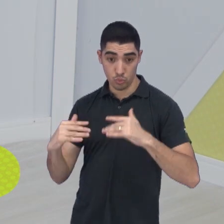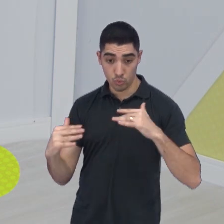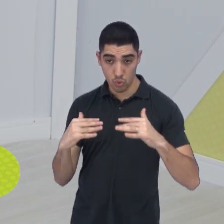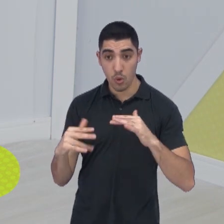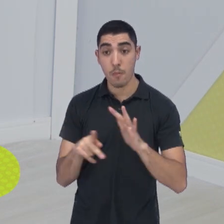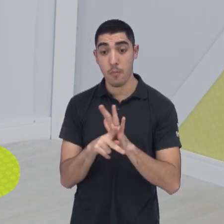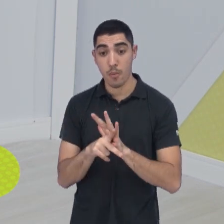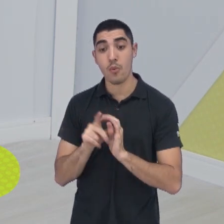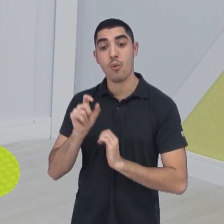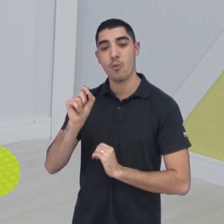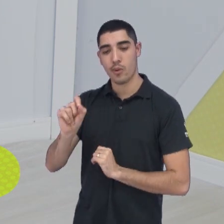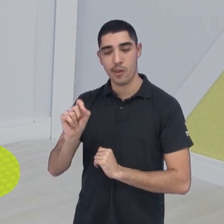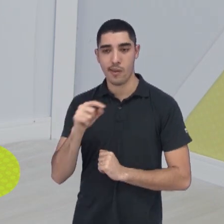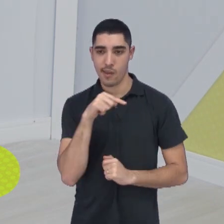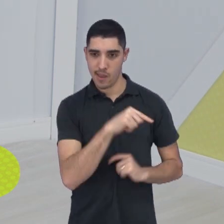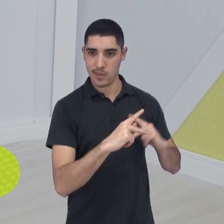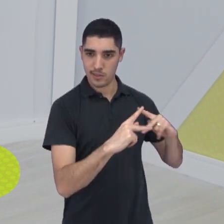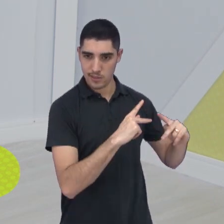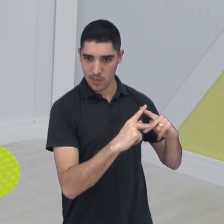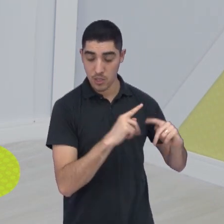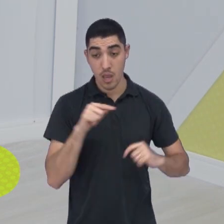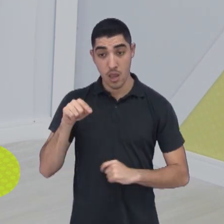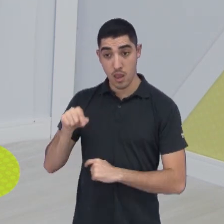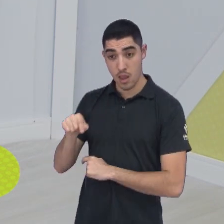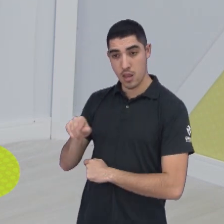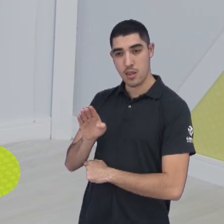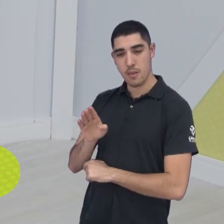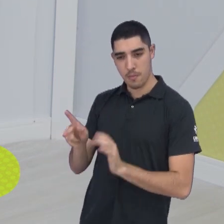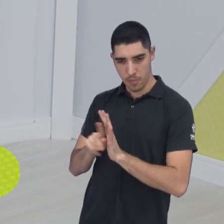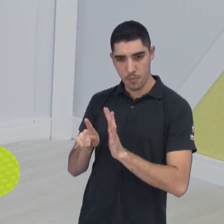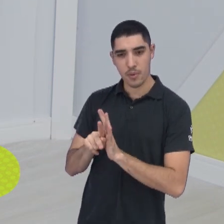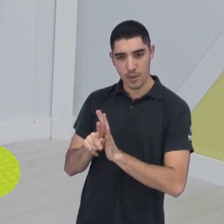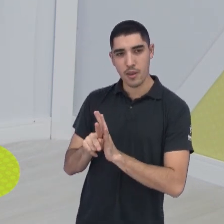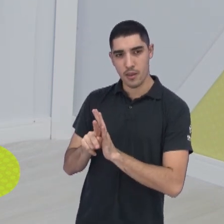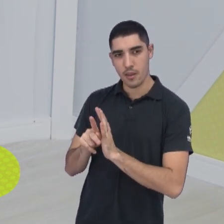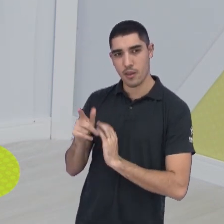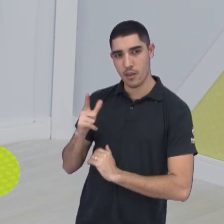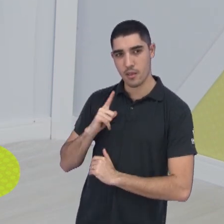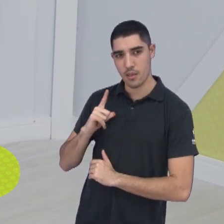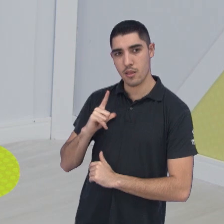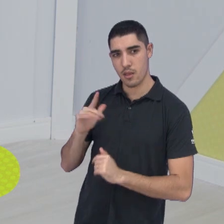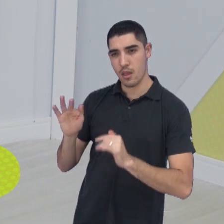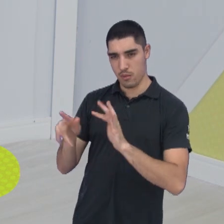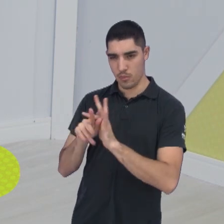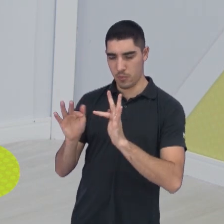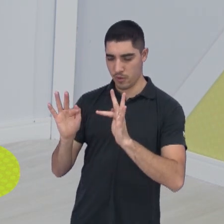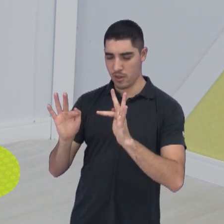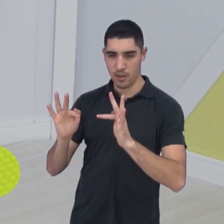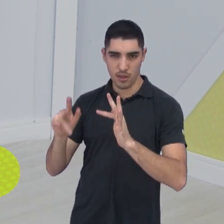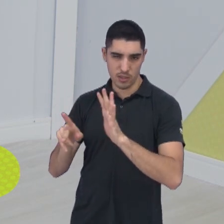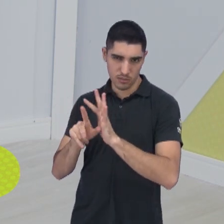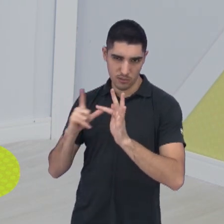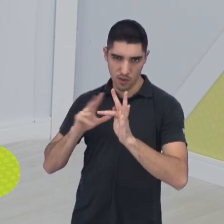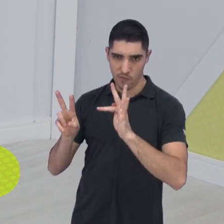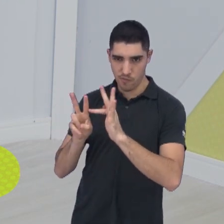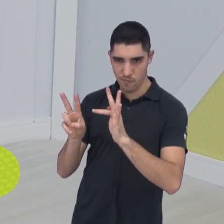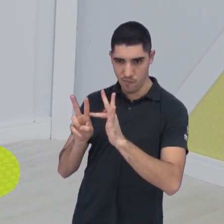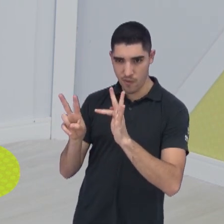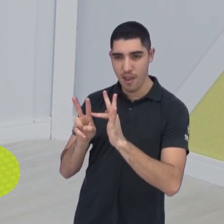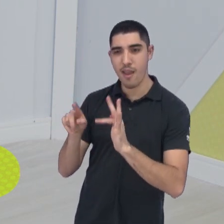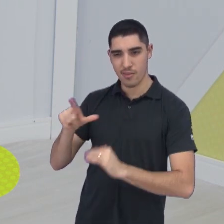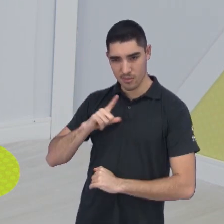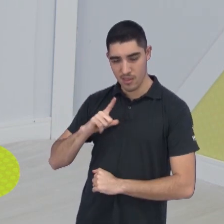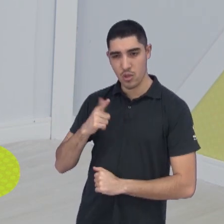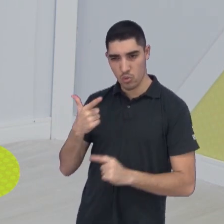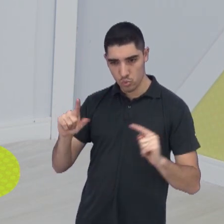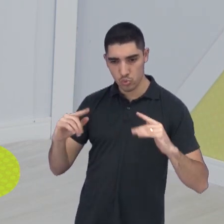o time do Impacto Futebol Clube da cidade de Ferraz de Vasconcelos. É um time que é o 2º ano que disputa o campeonato adulto